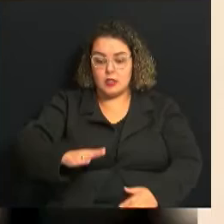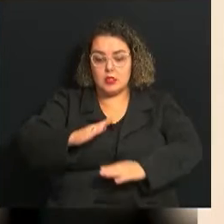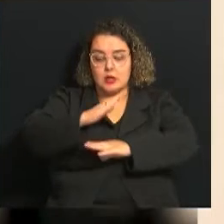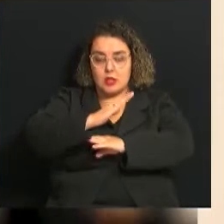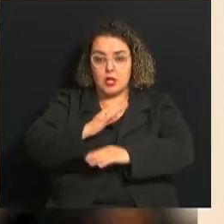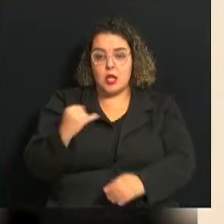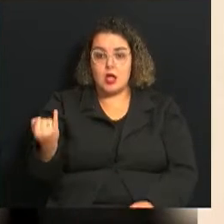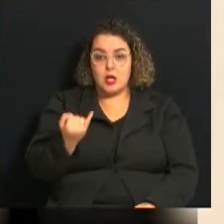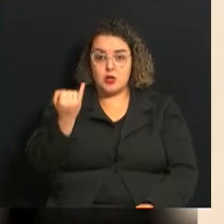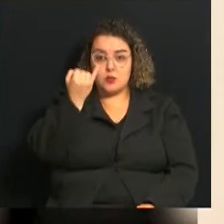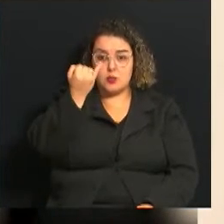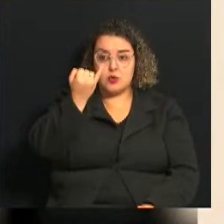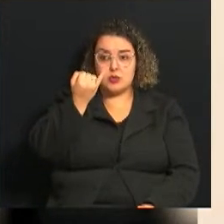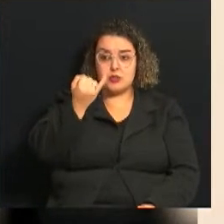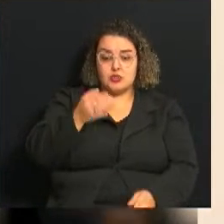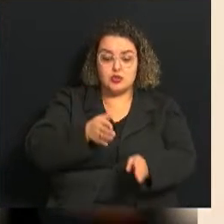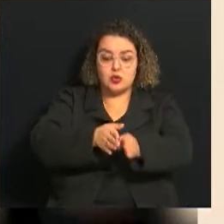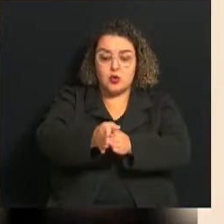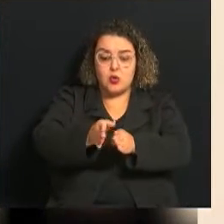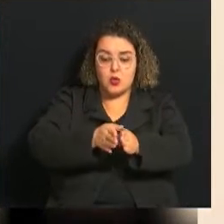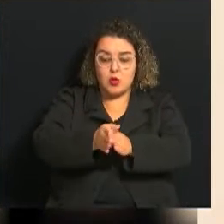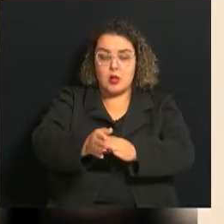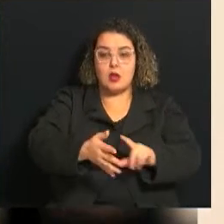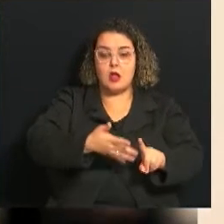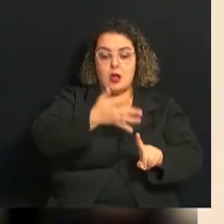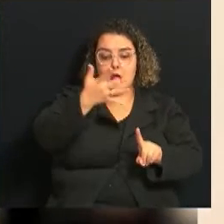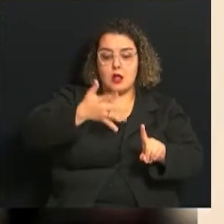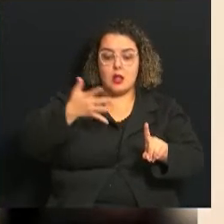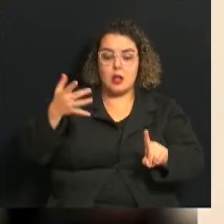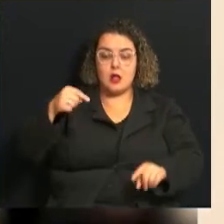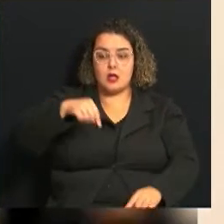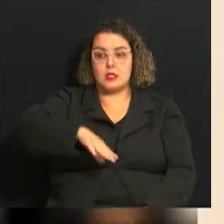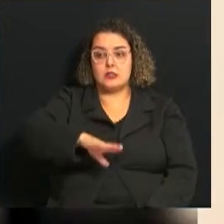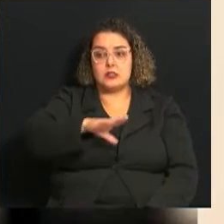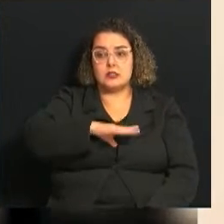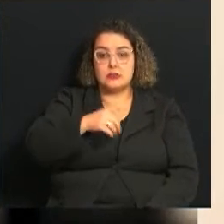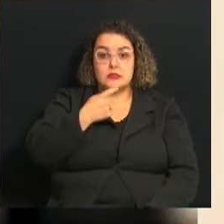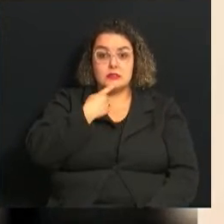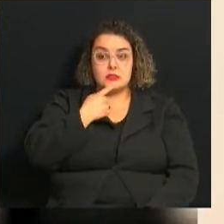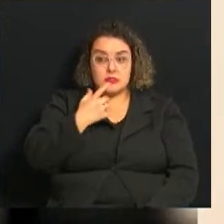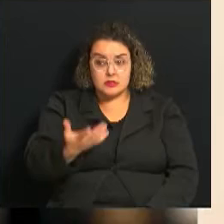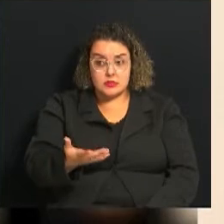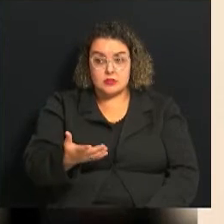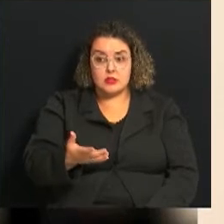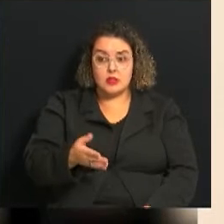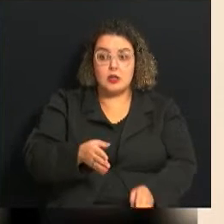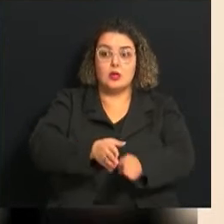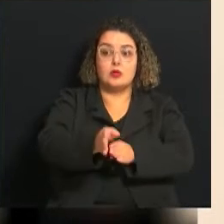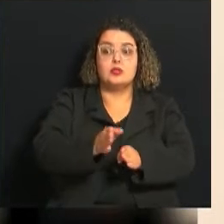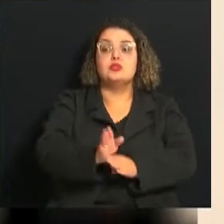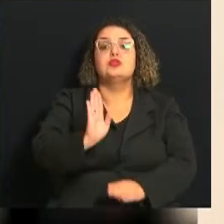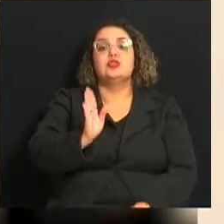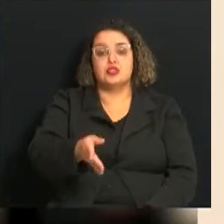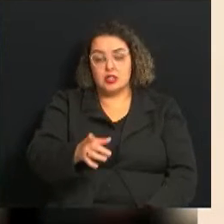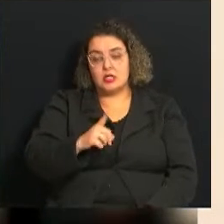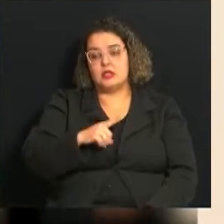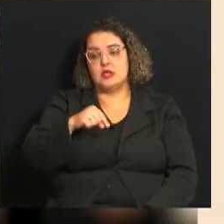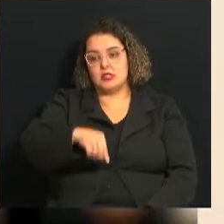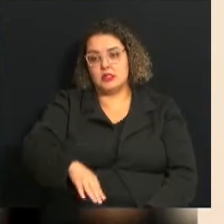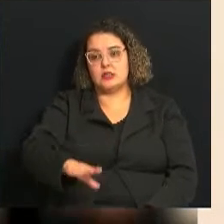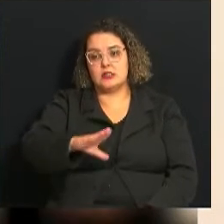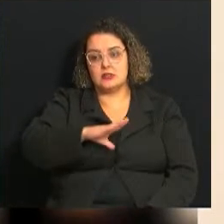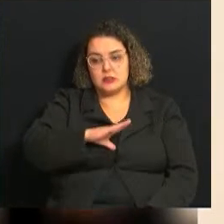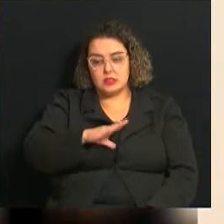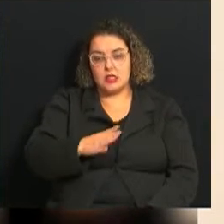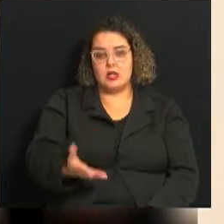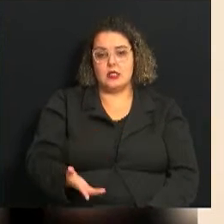ter o conselho LGBT aqui no município, assim como os demais conselhos que a gente já tem aqui na nossa cidade, né? E por que a gente não